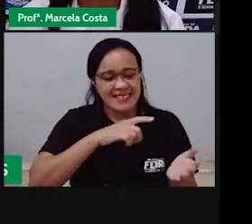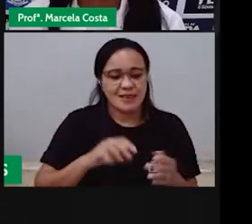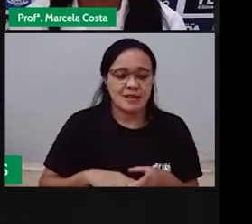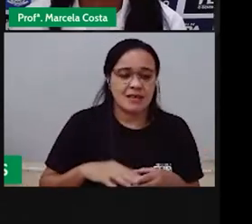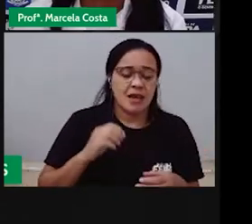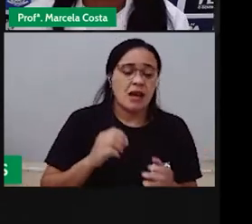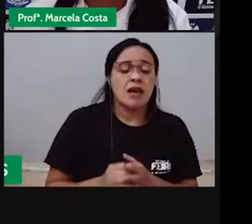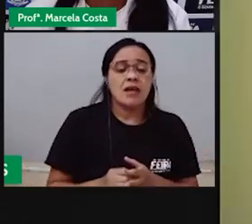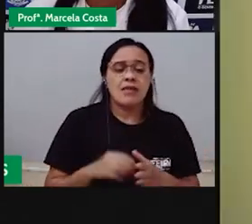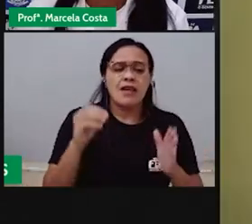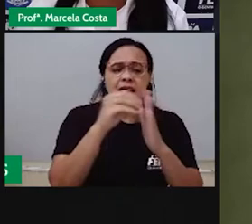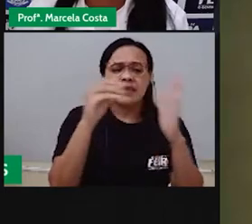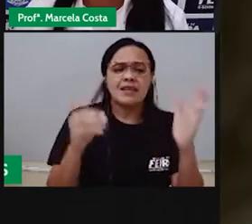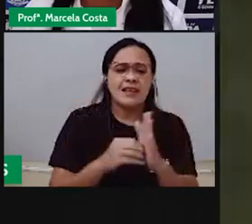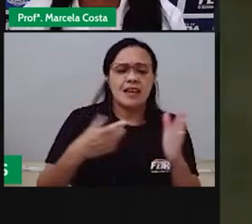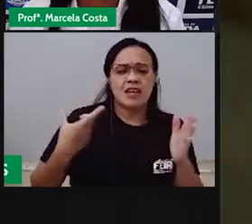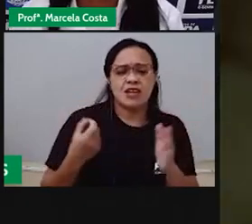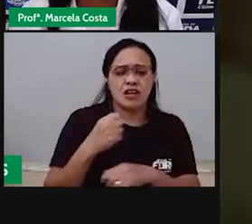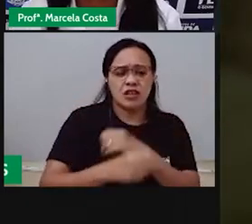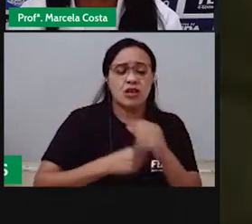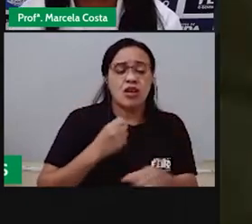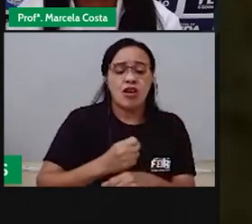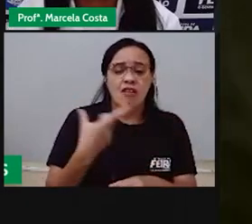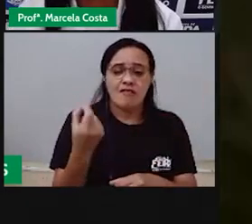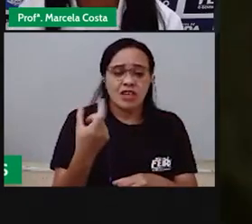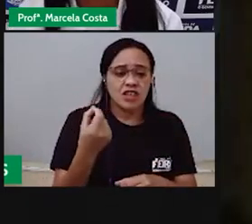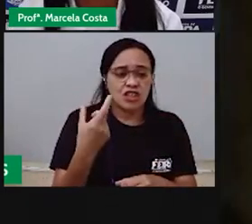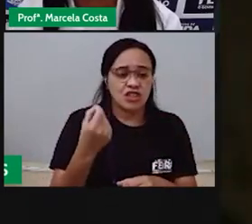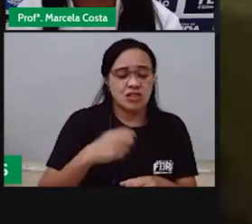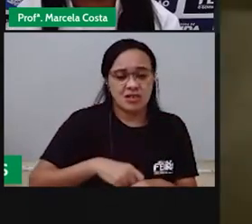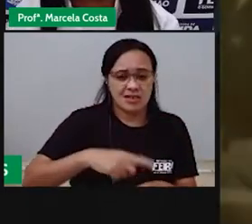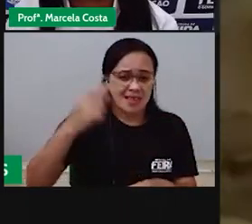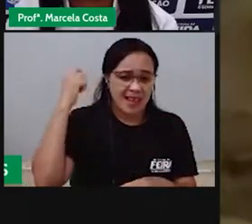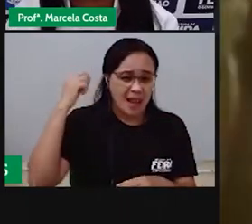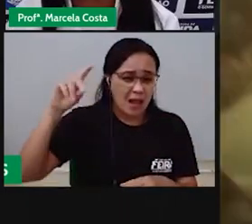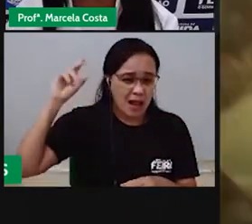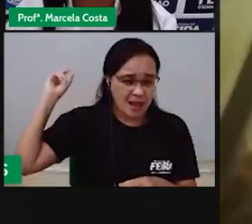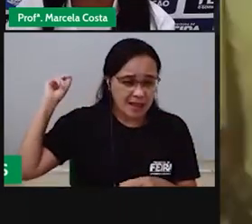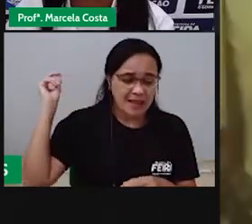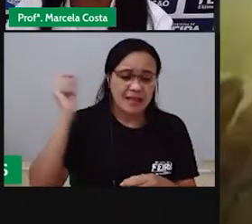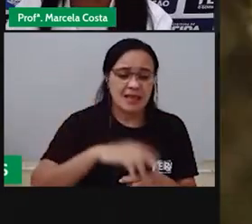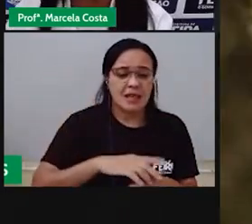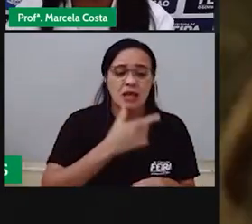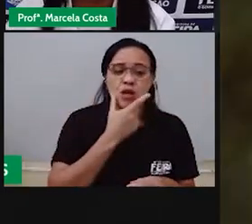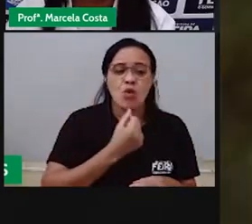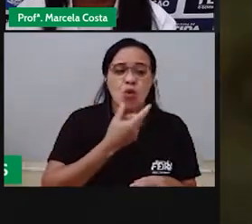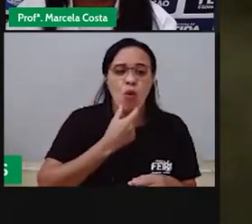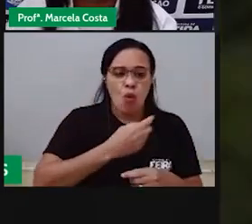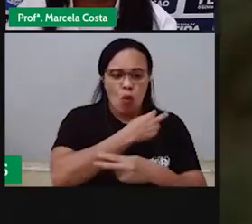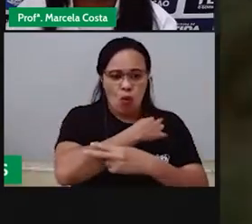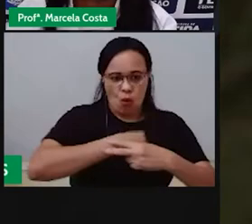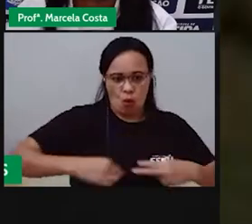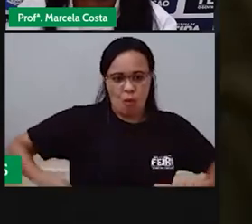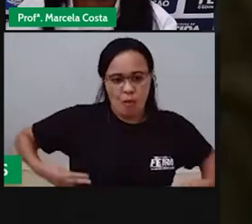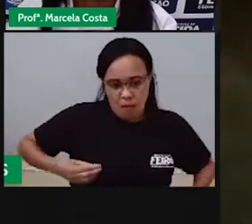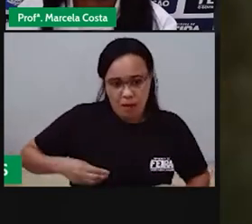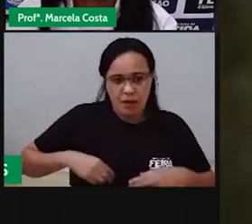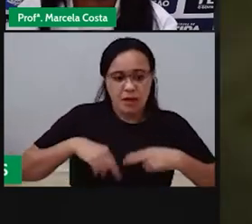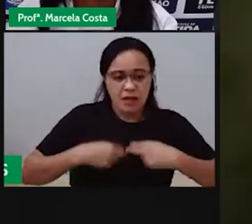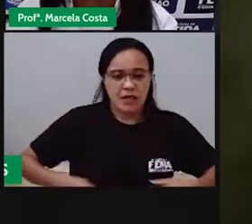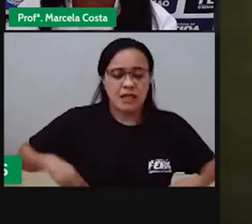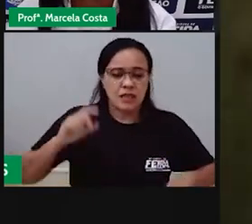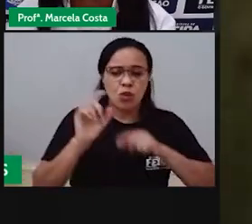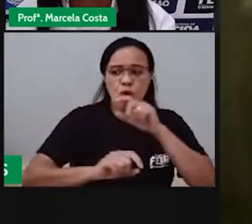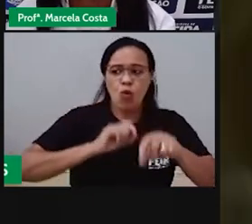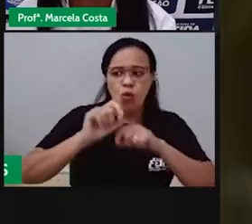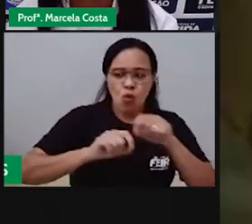Década de 20. Época em que os cangaceiros tomavam conta de ruas do Nordeste, saqueando, enfrentando a força